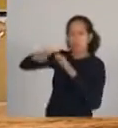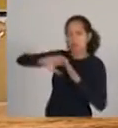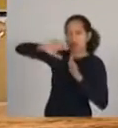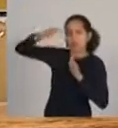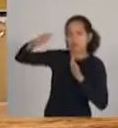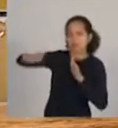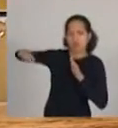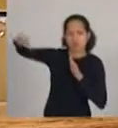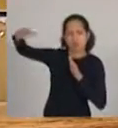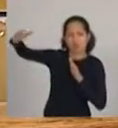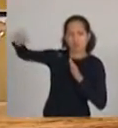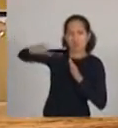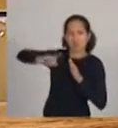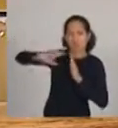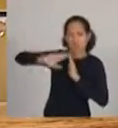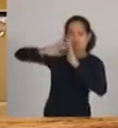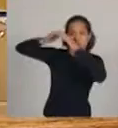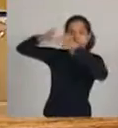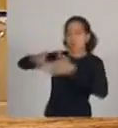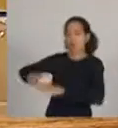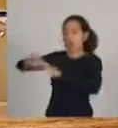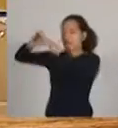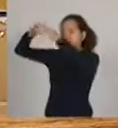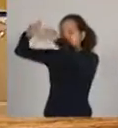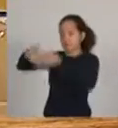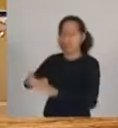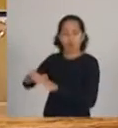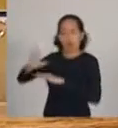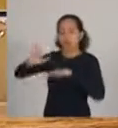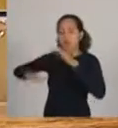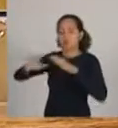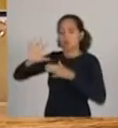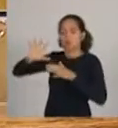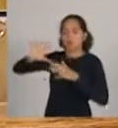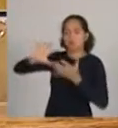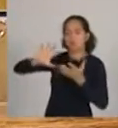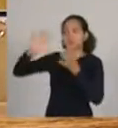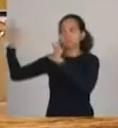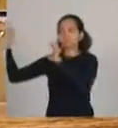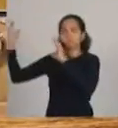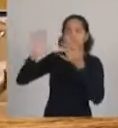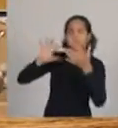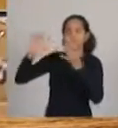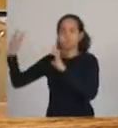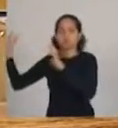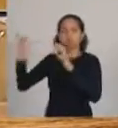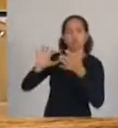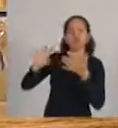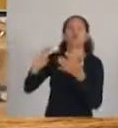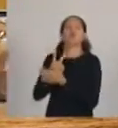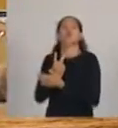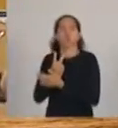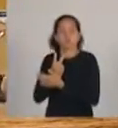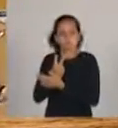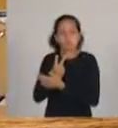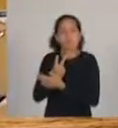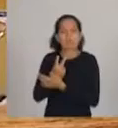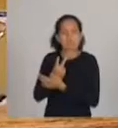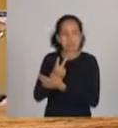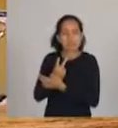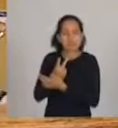ele de fato, ele não avisa muito quando ele vai ficar revolto e muitas